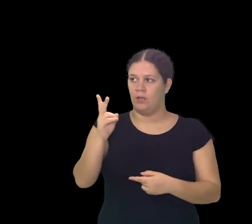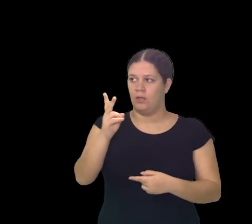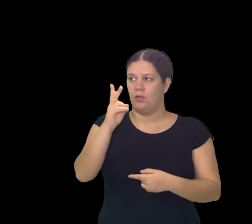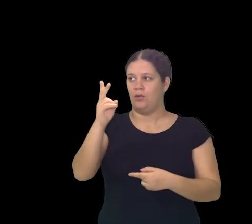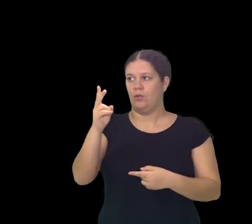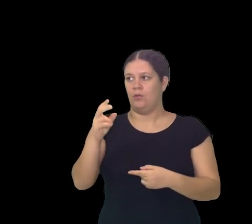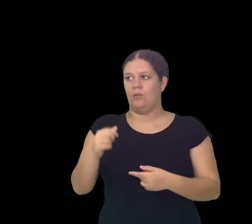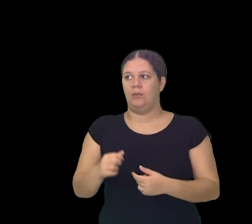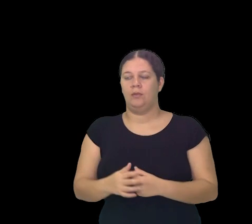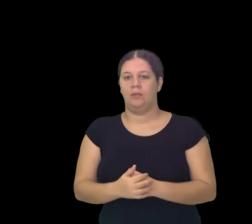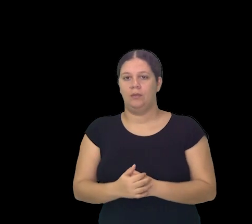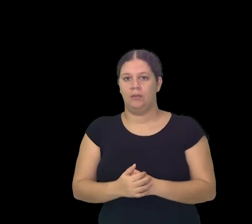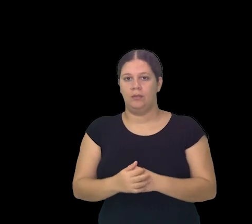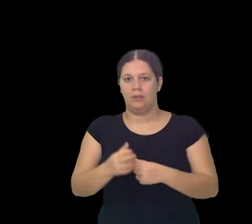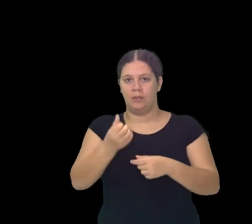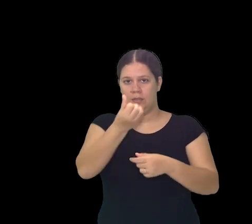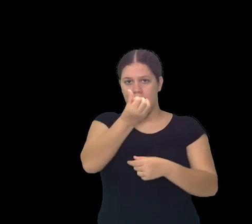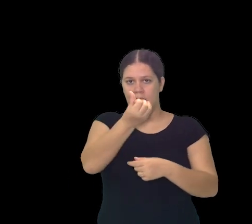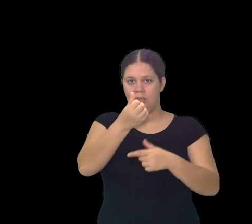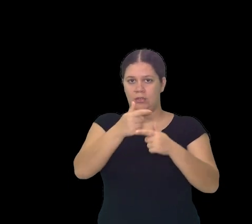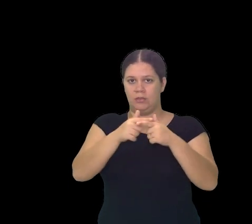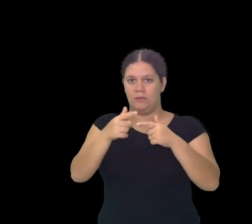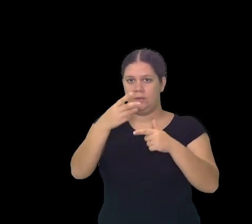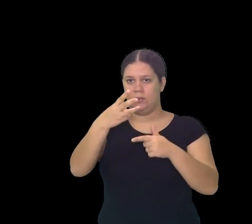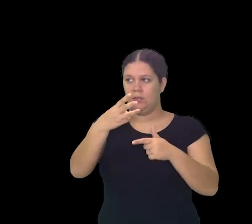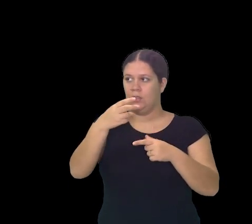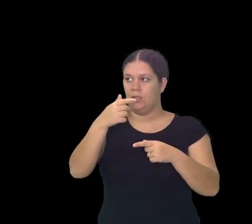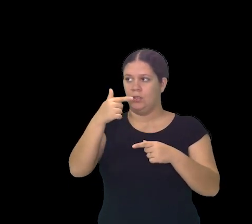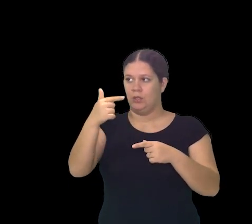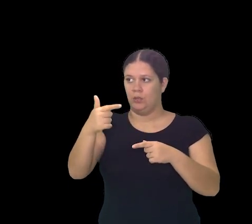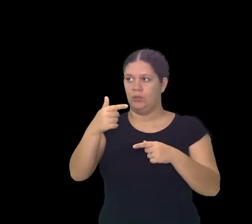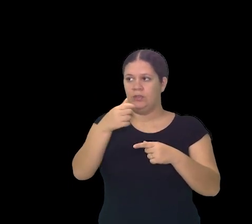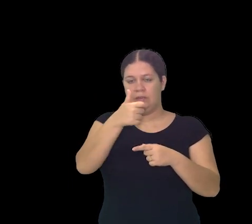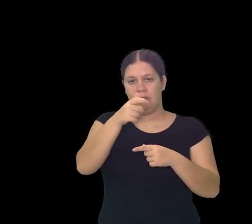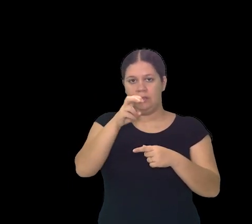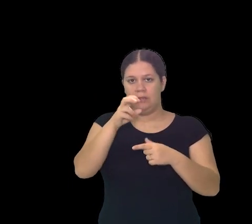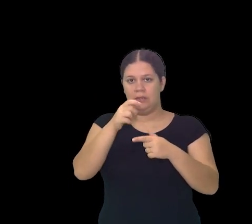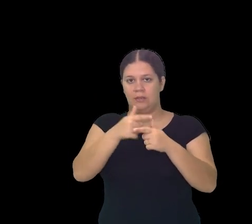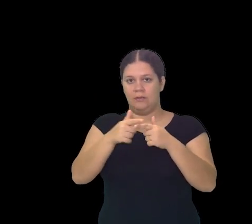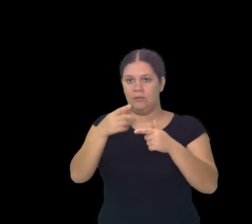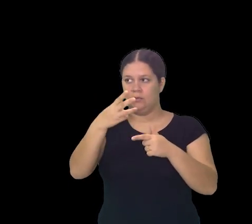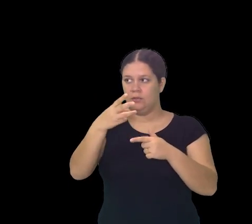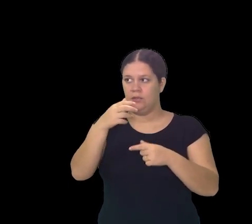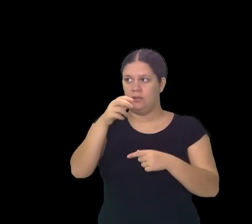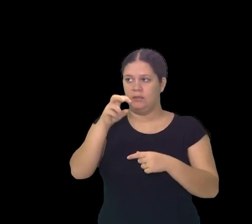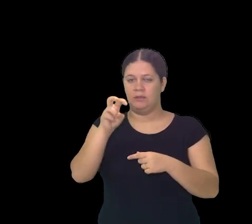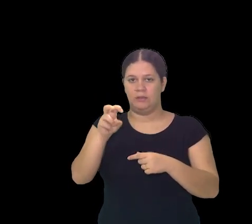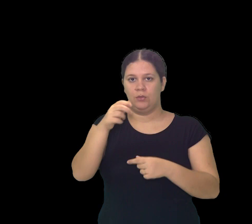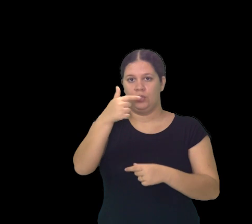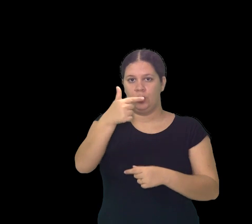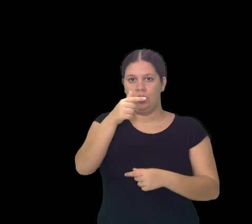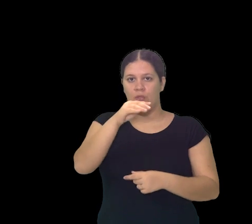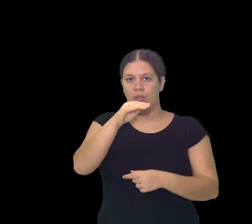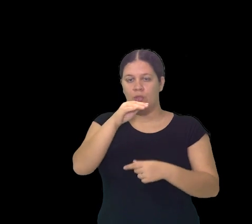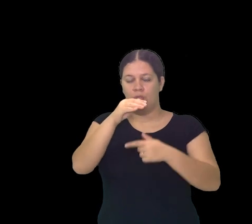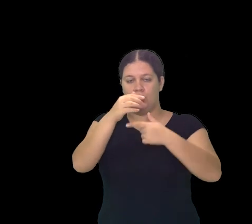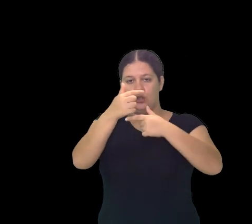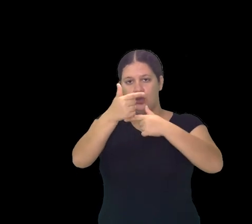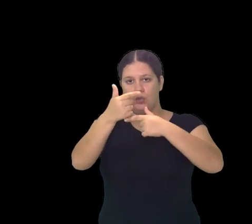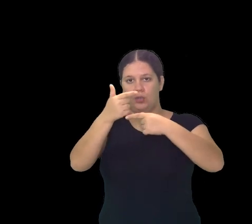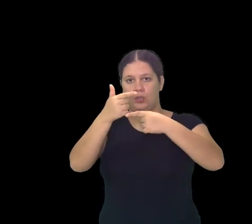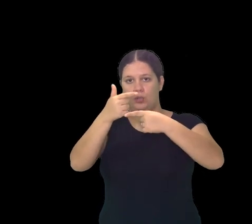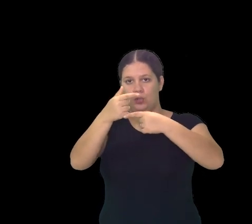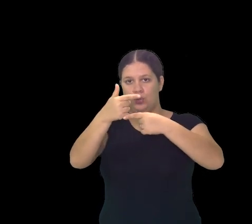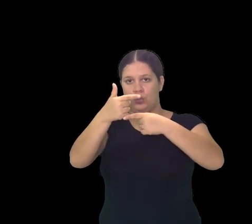em 2 sobre 5. E como isso faria sentido no contexto desse diagrama